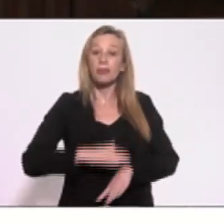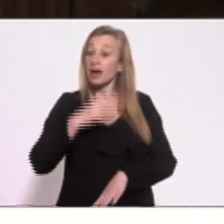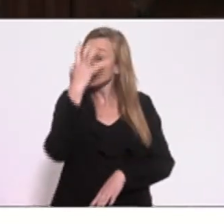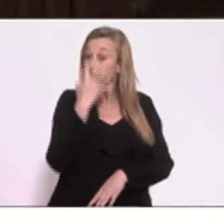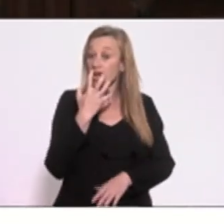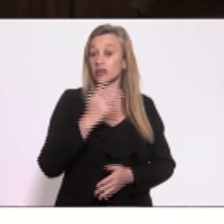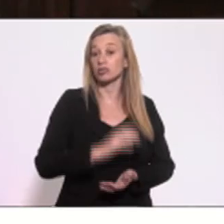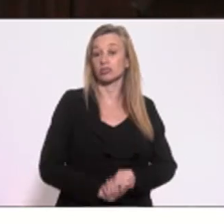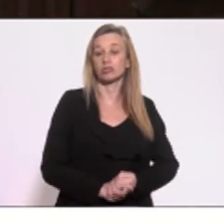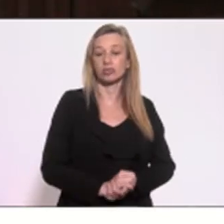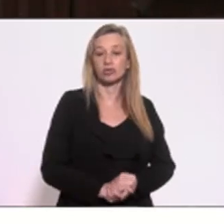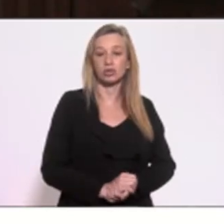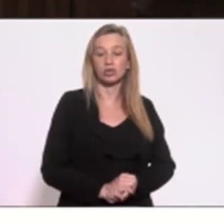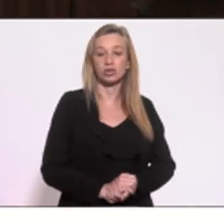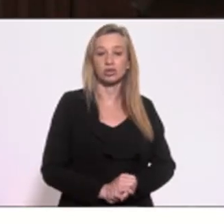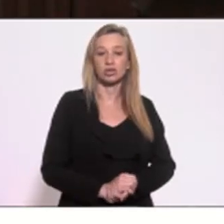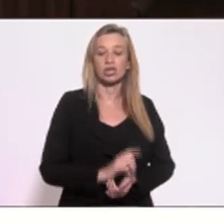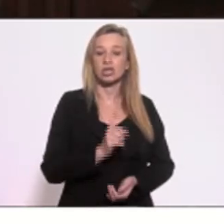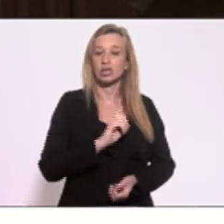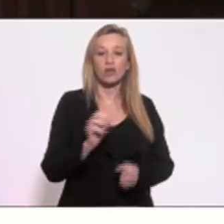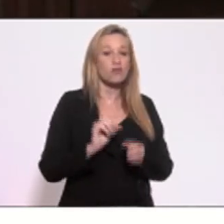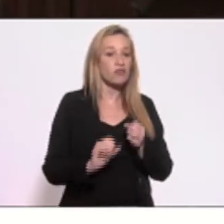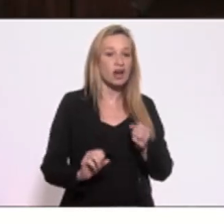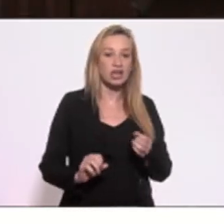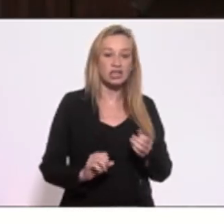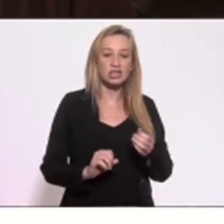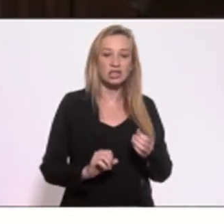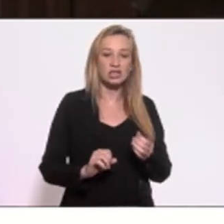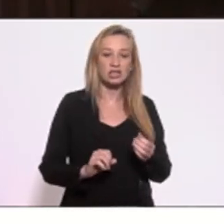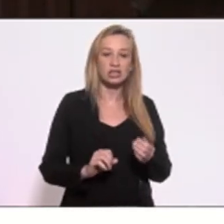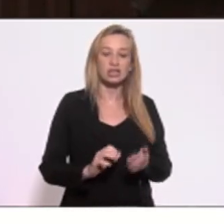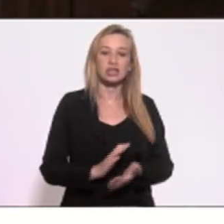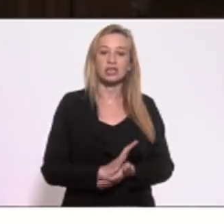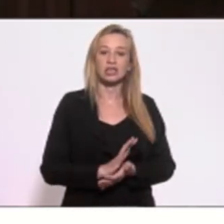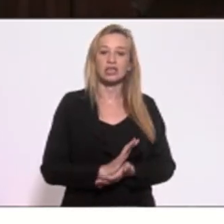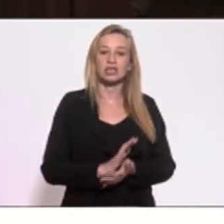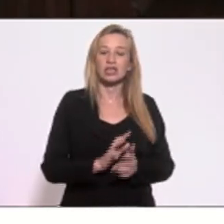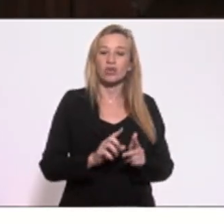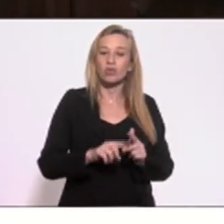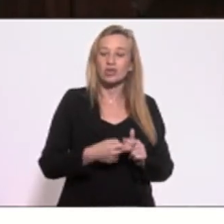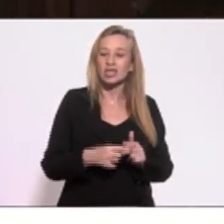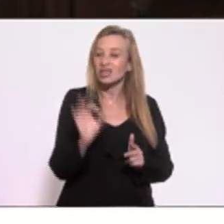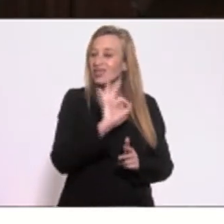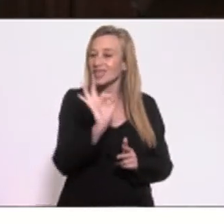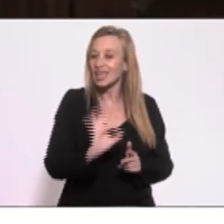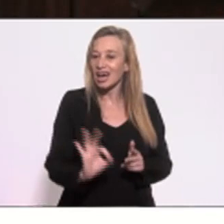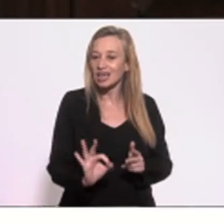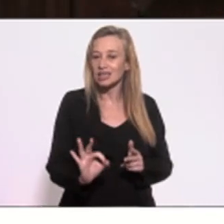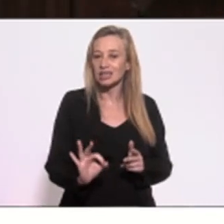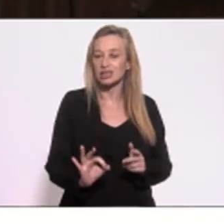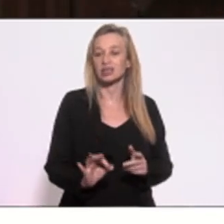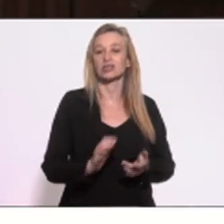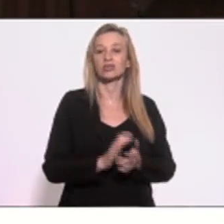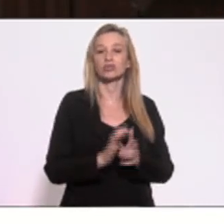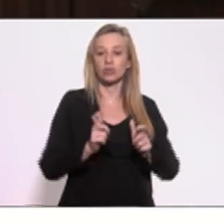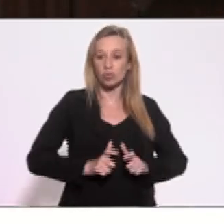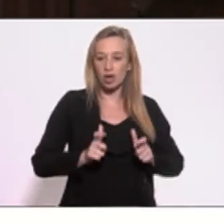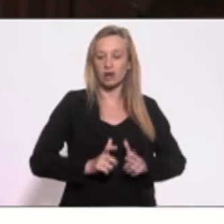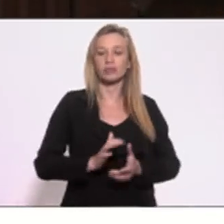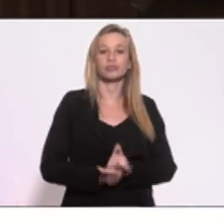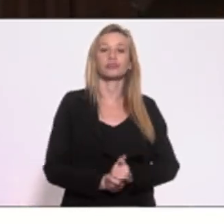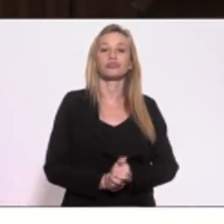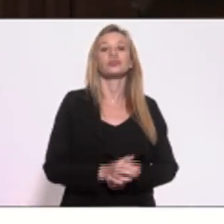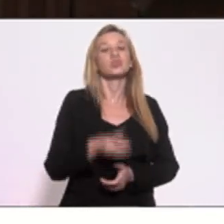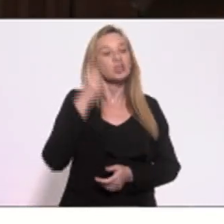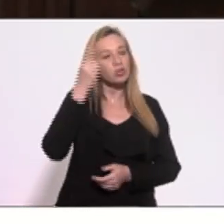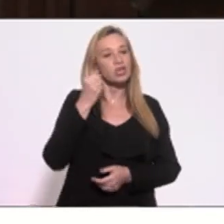grave, não faz nenhuma conservação no imóvel. Então, o